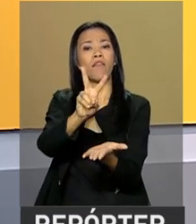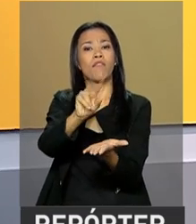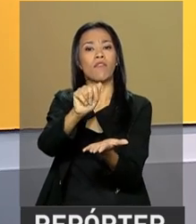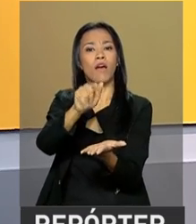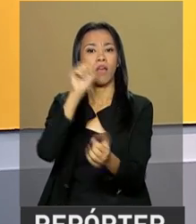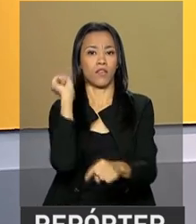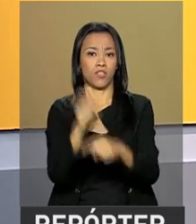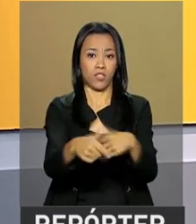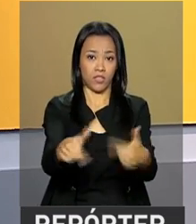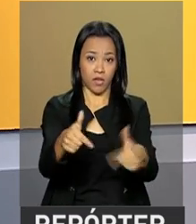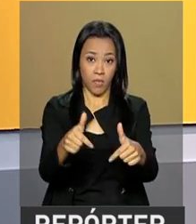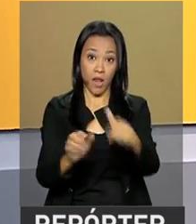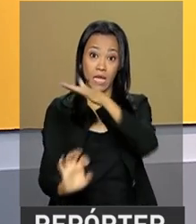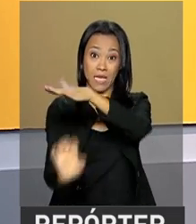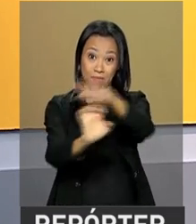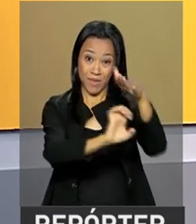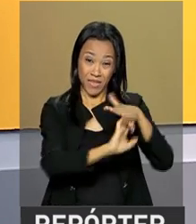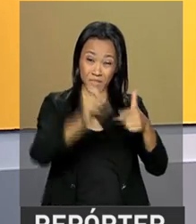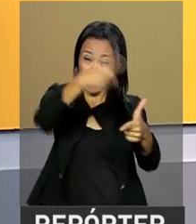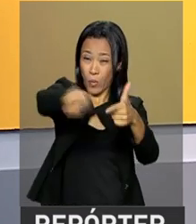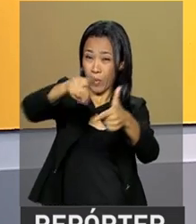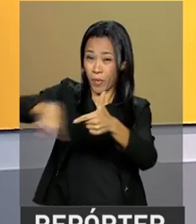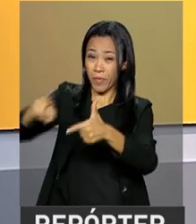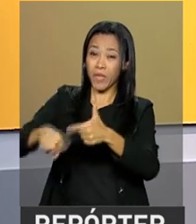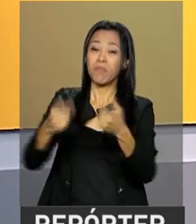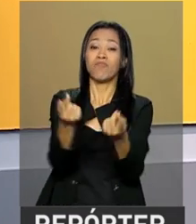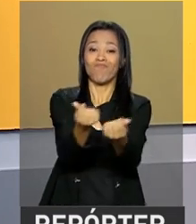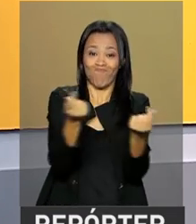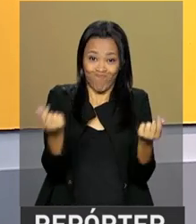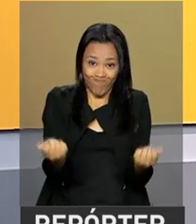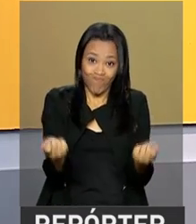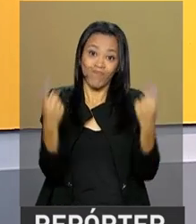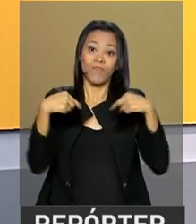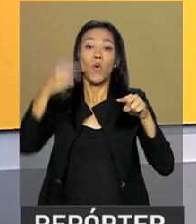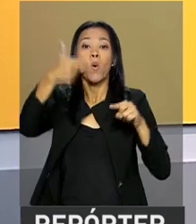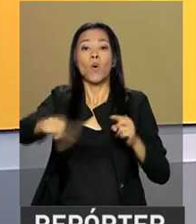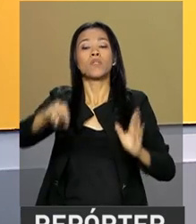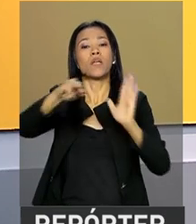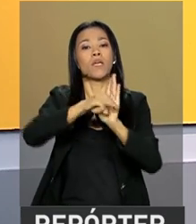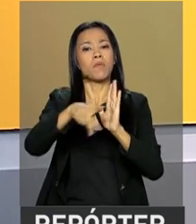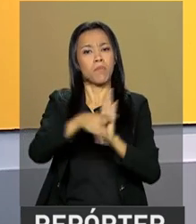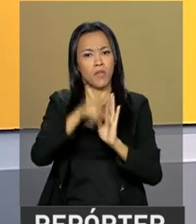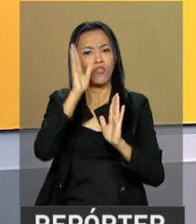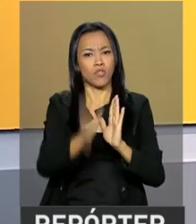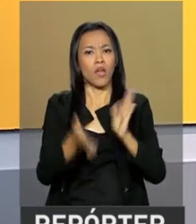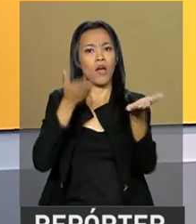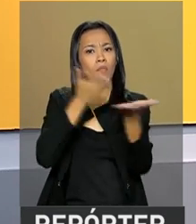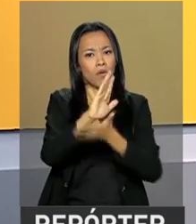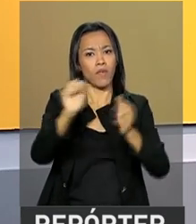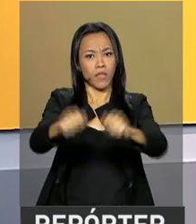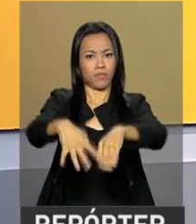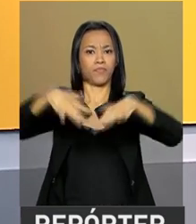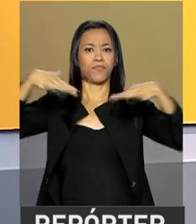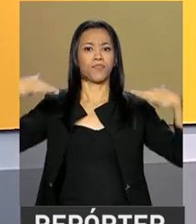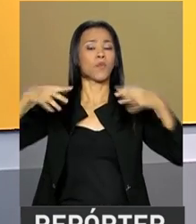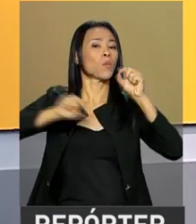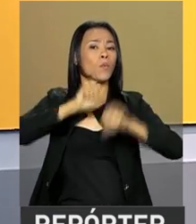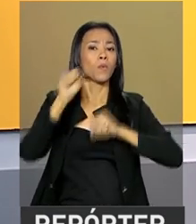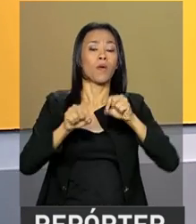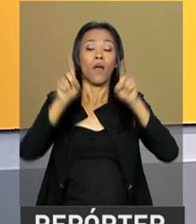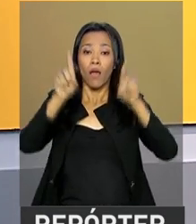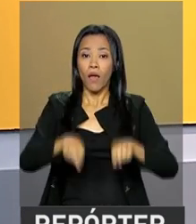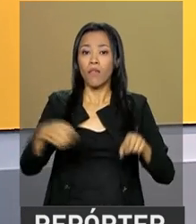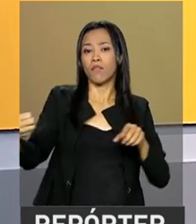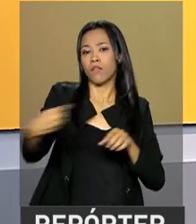trabalho em empresas com dificuldade financeira outra Medida Provisória aprovada em Plenário é a que define